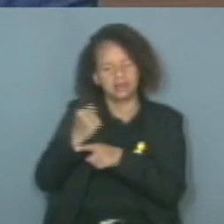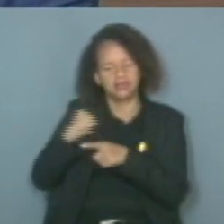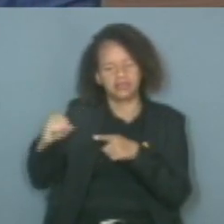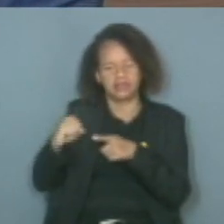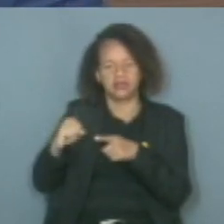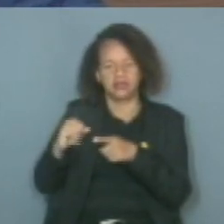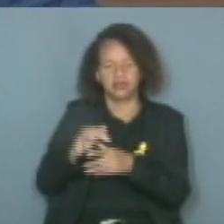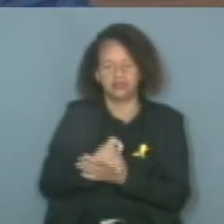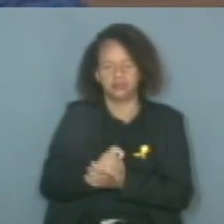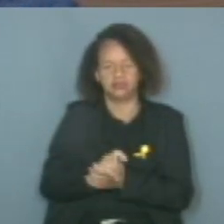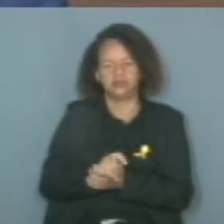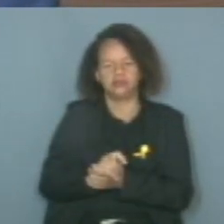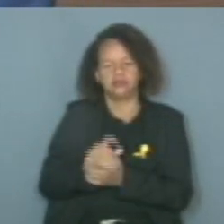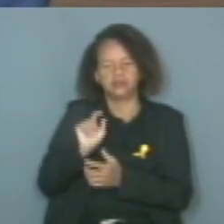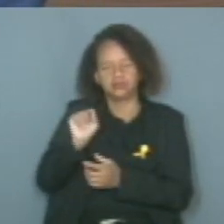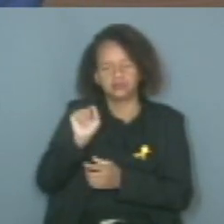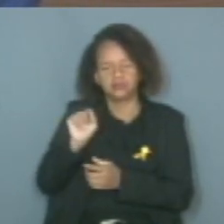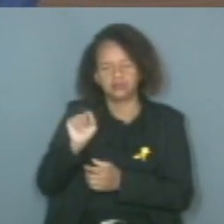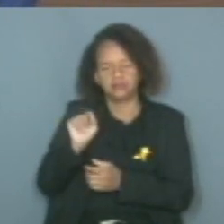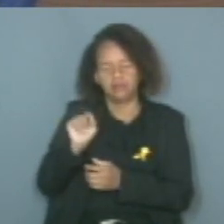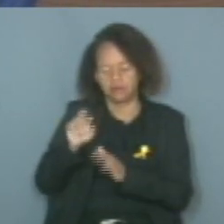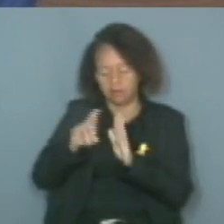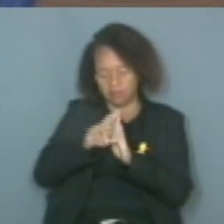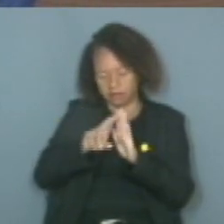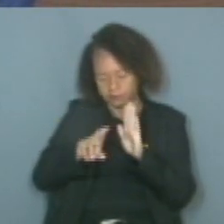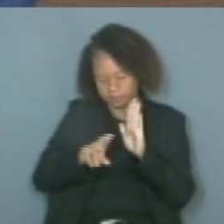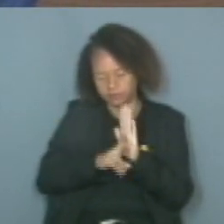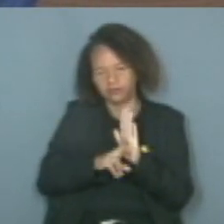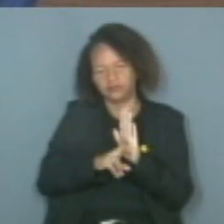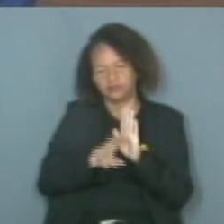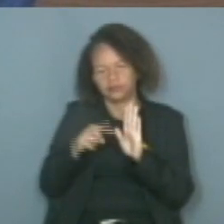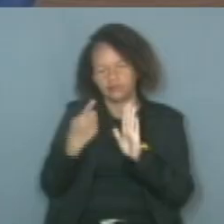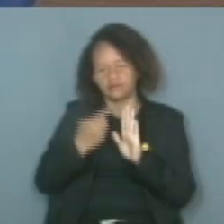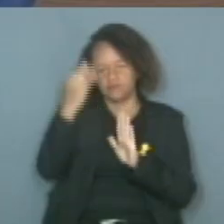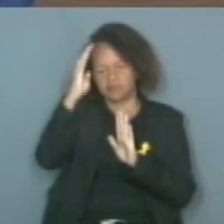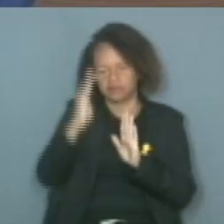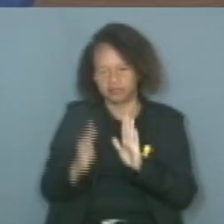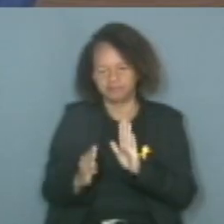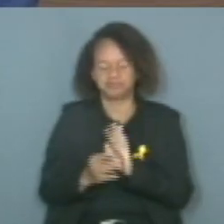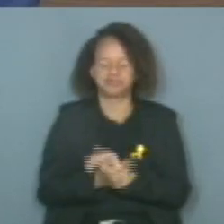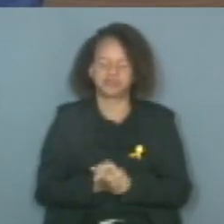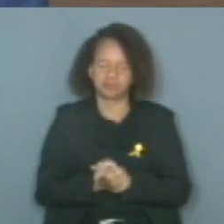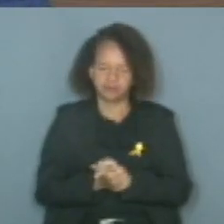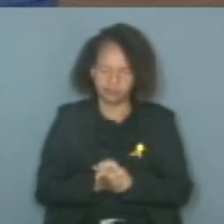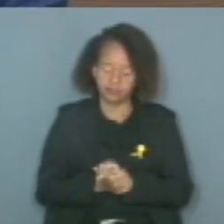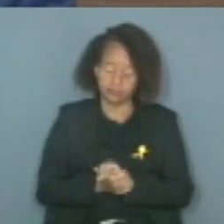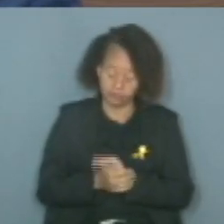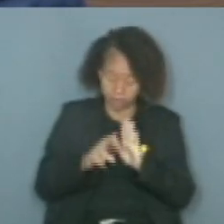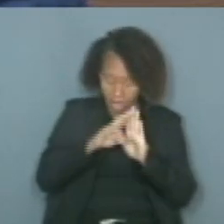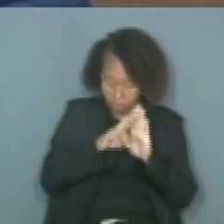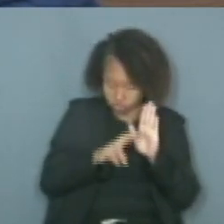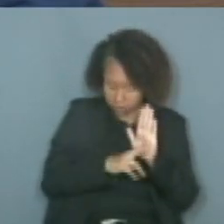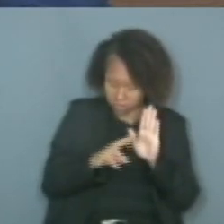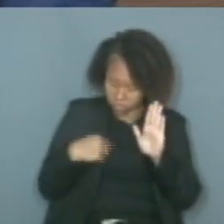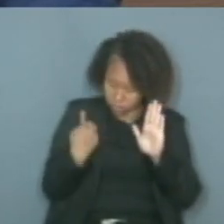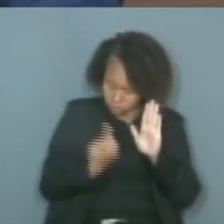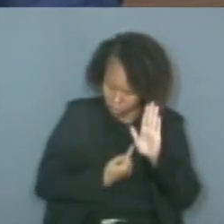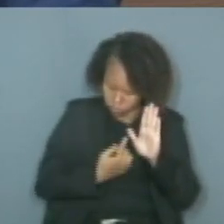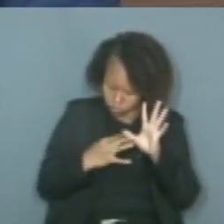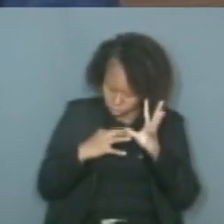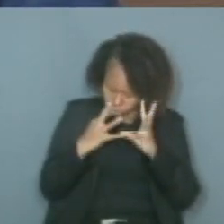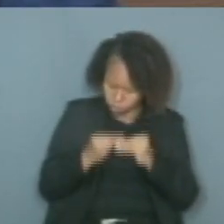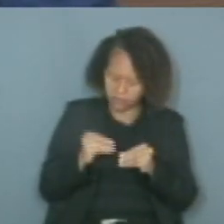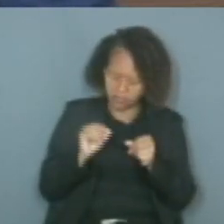defende, que é o regimento do nosso Brasil, que é o regimento que a gente, tudo